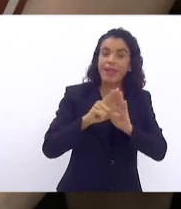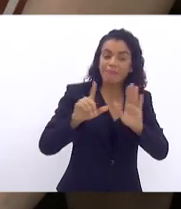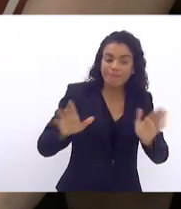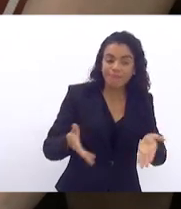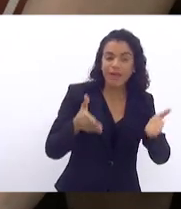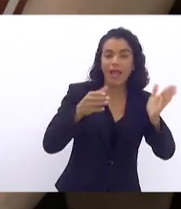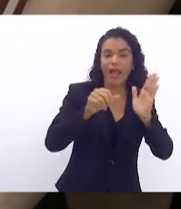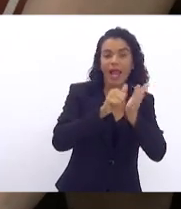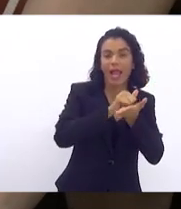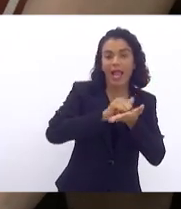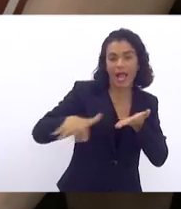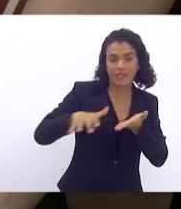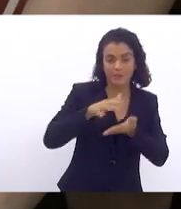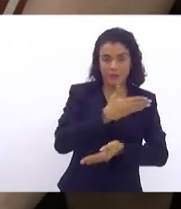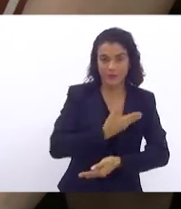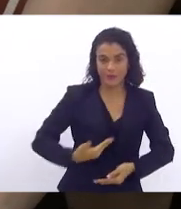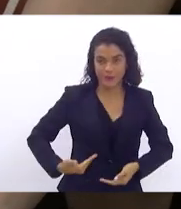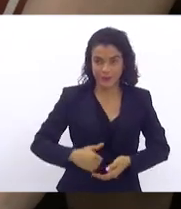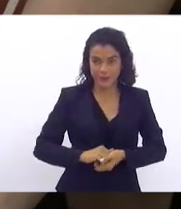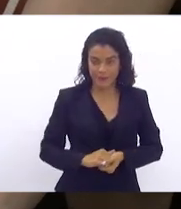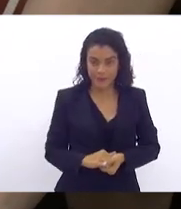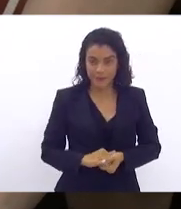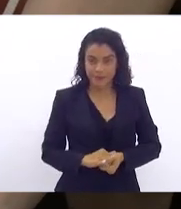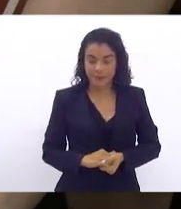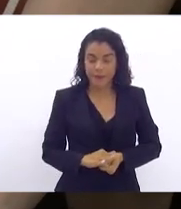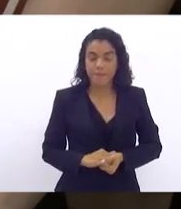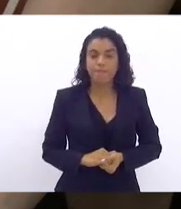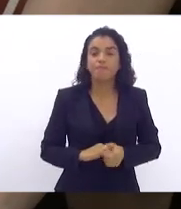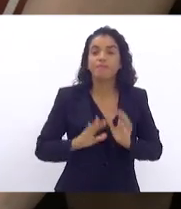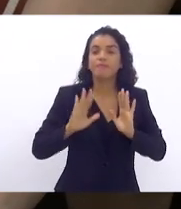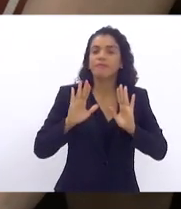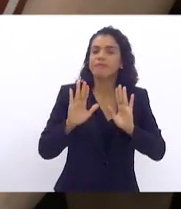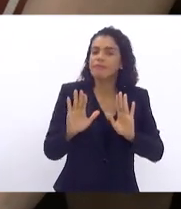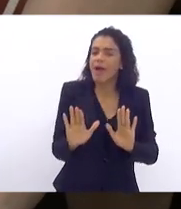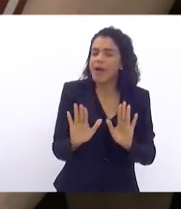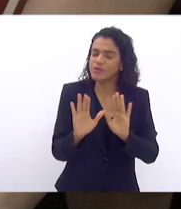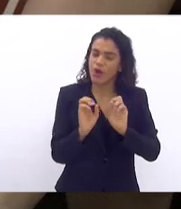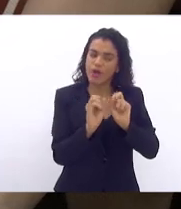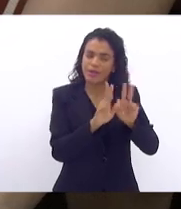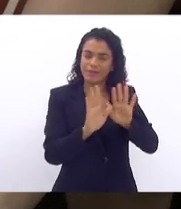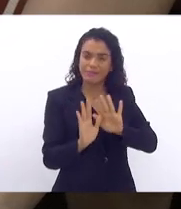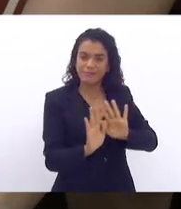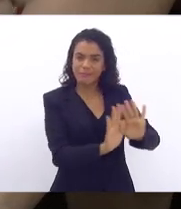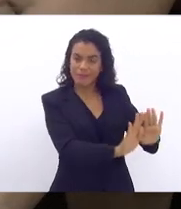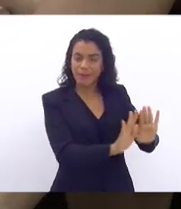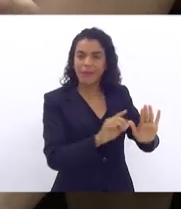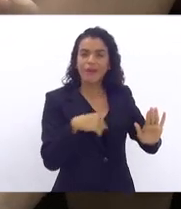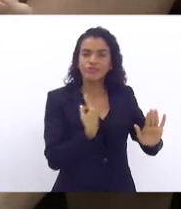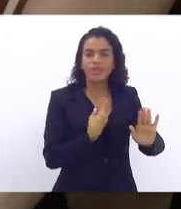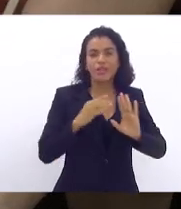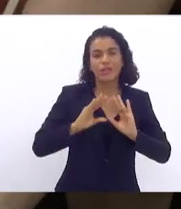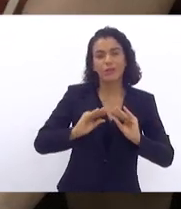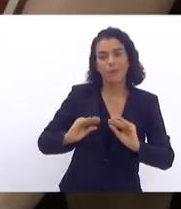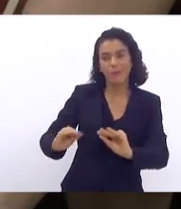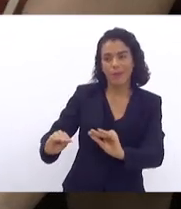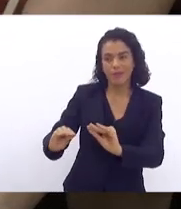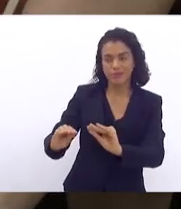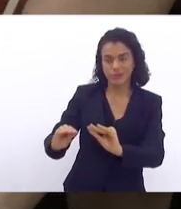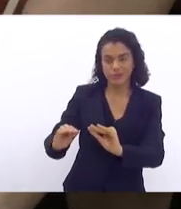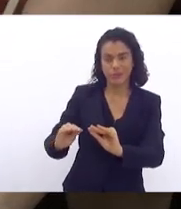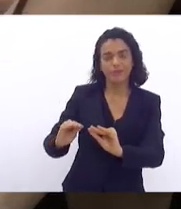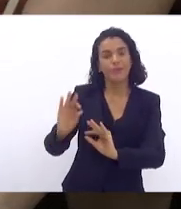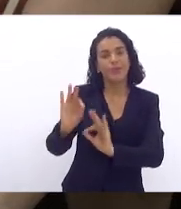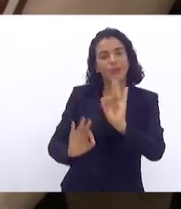lá claro, vírgula, desde que você não interfira exatamente